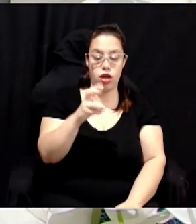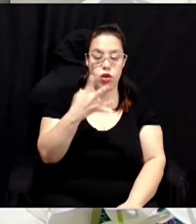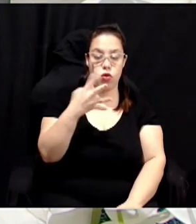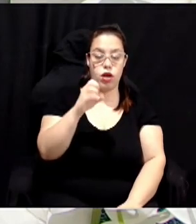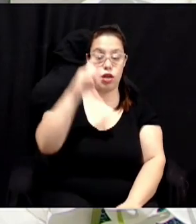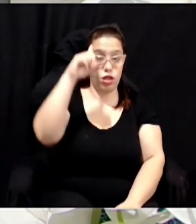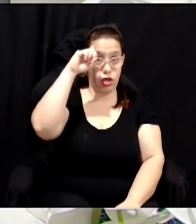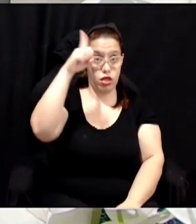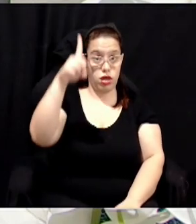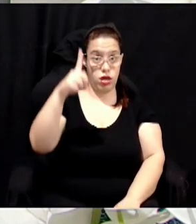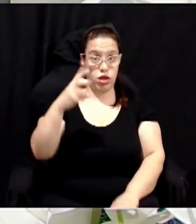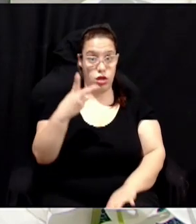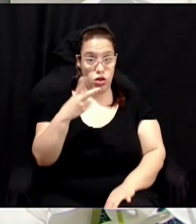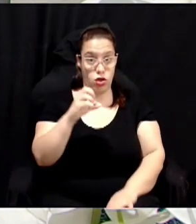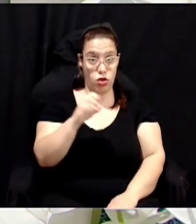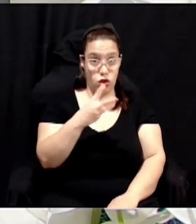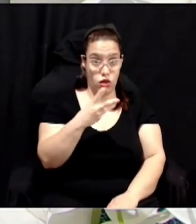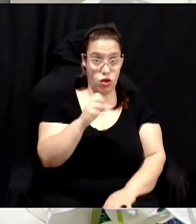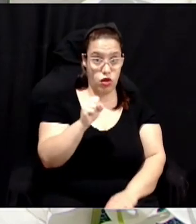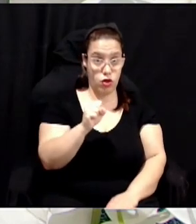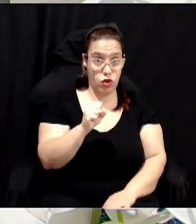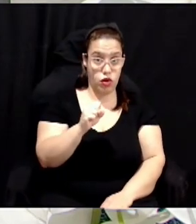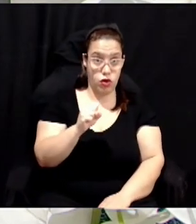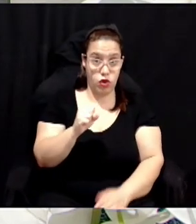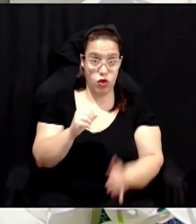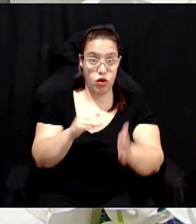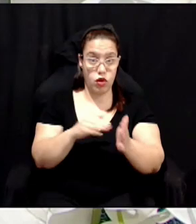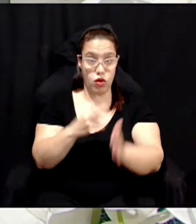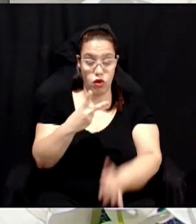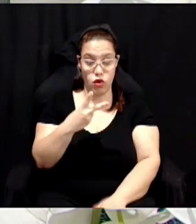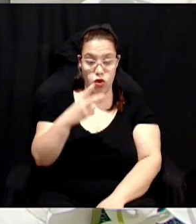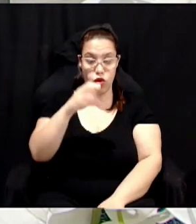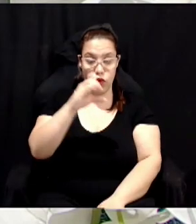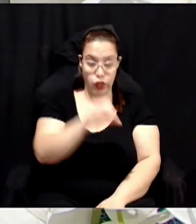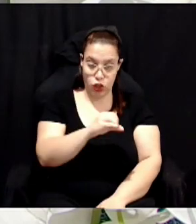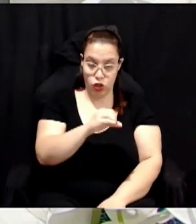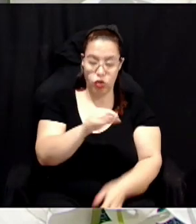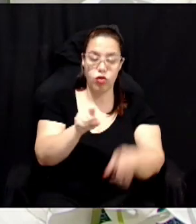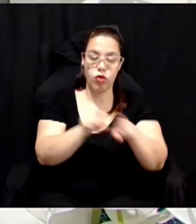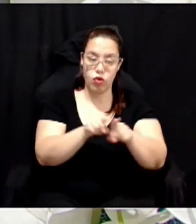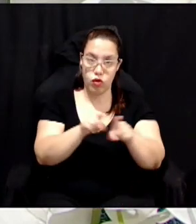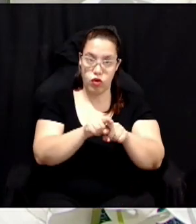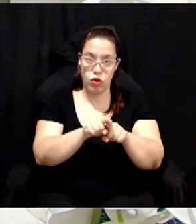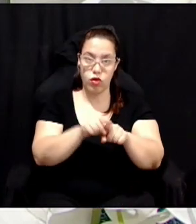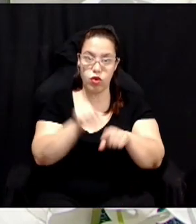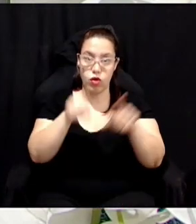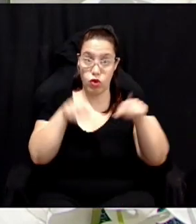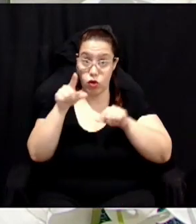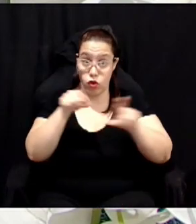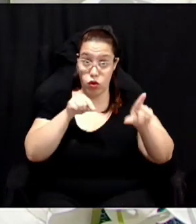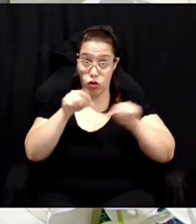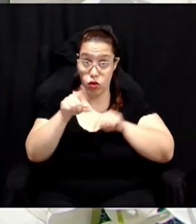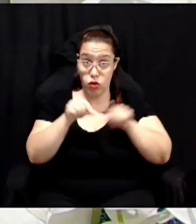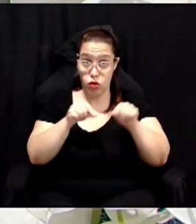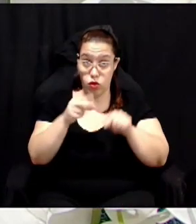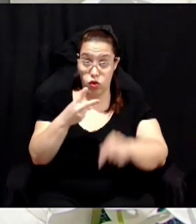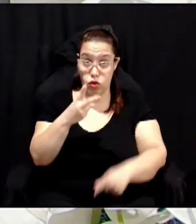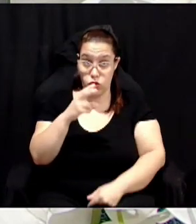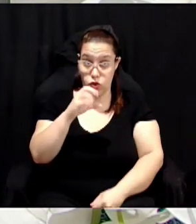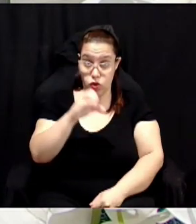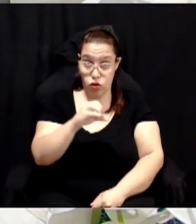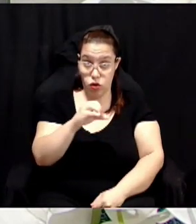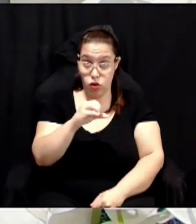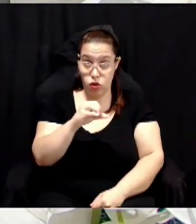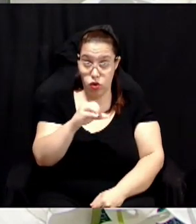para 2028. Para 2029, também tem mais algumas opções aqui, 2029, perfeito,